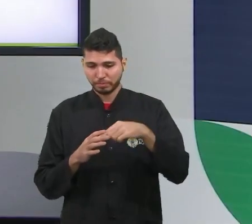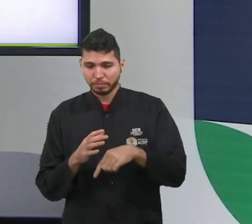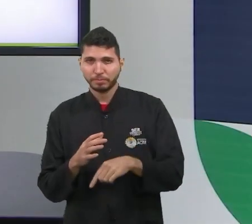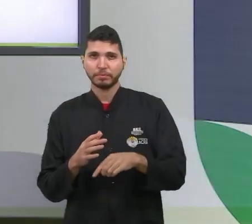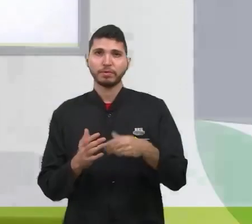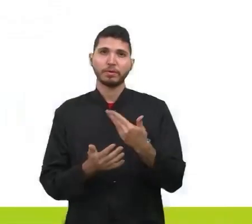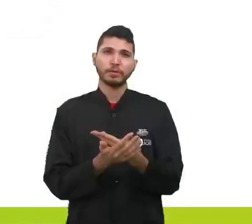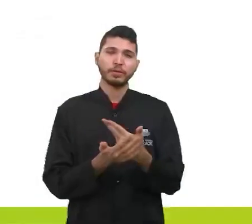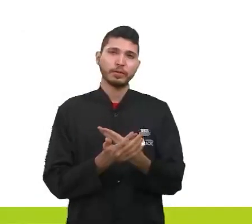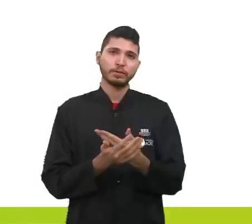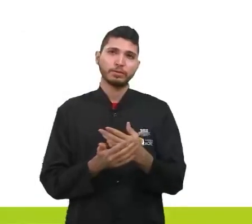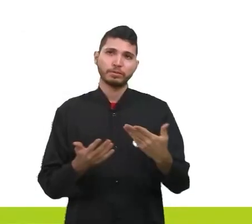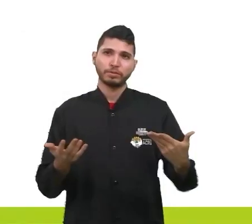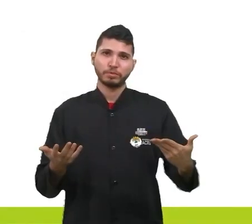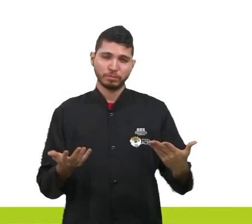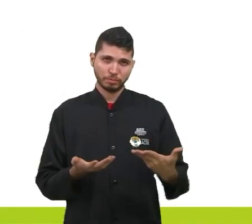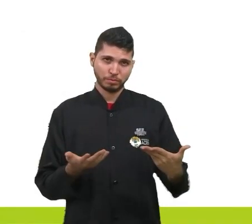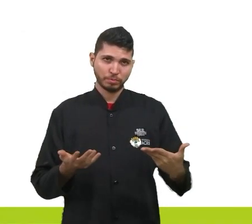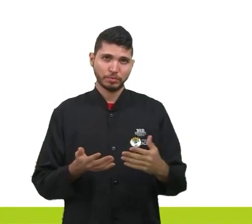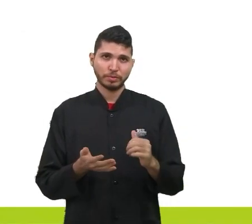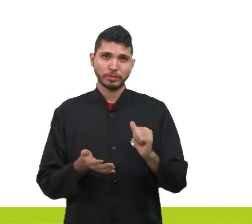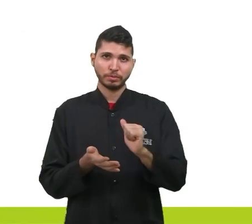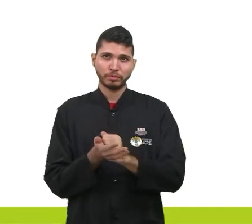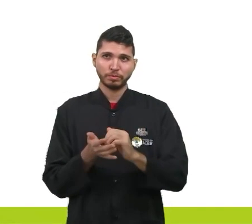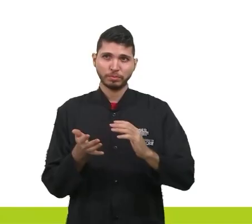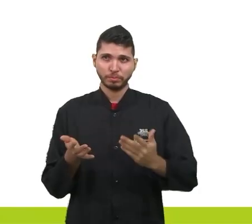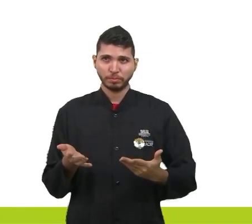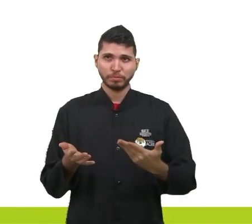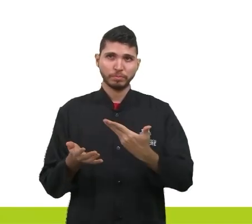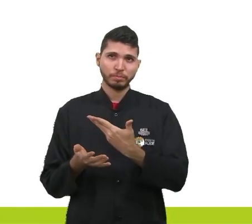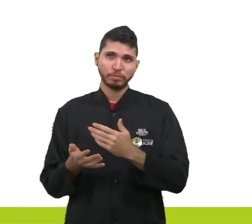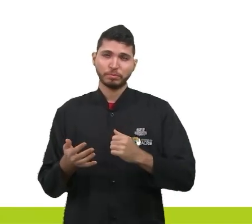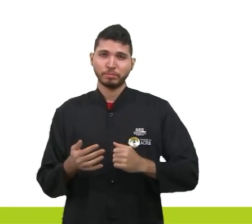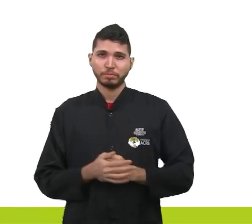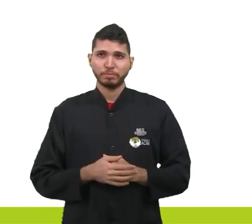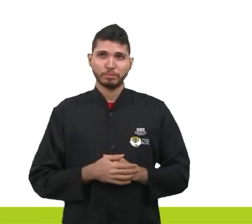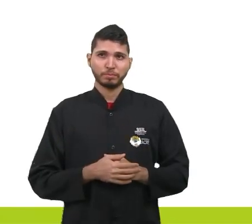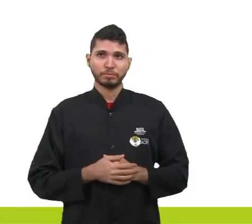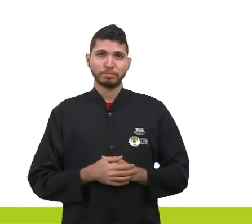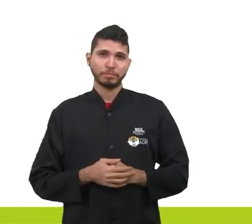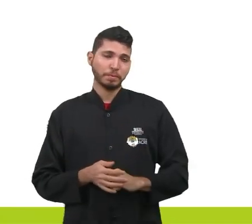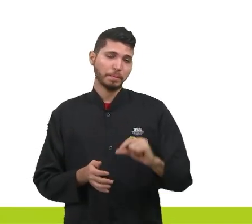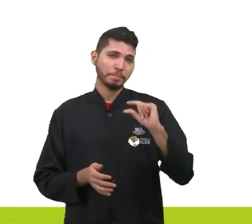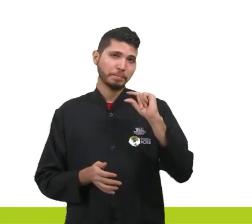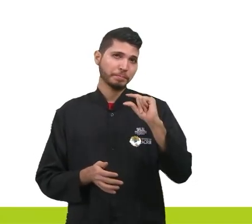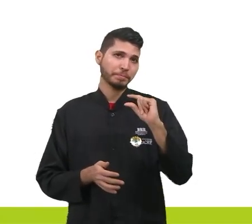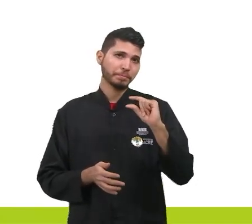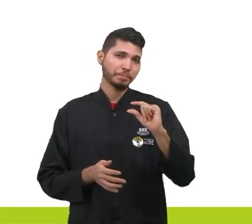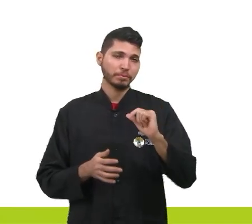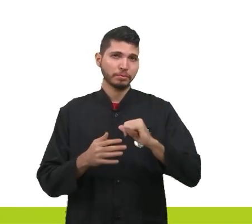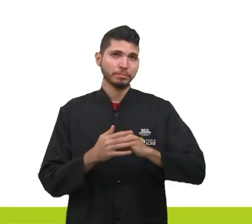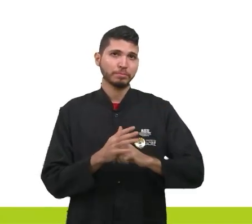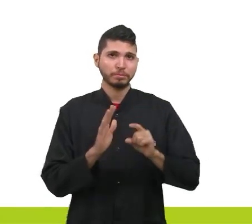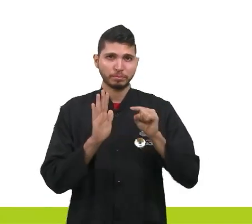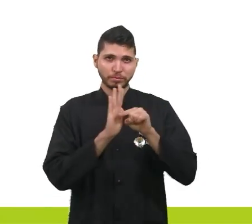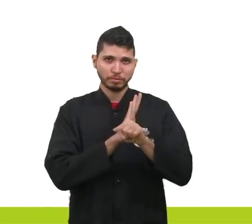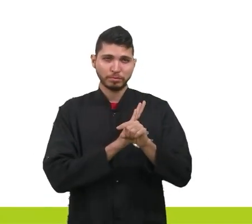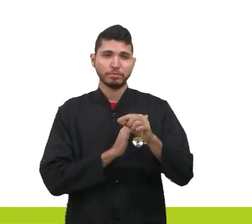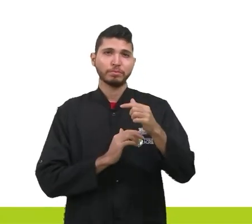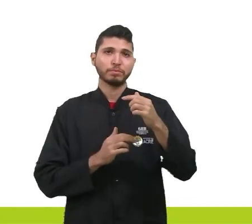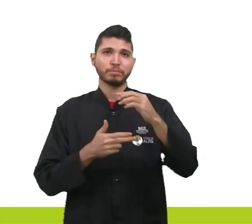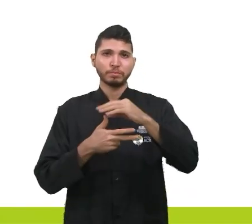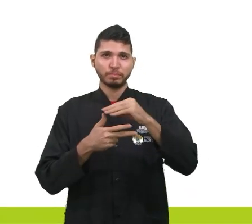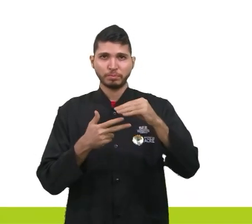vocês acompanhem essa atividade comigo na tela. É uma questão pequena e ela é uma questão do Enem, lá